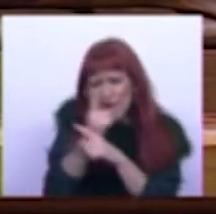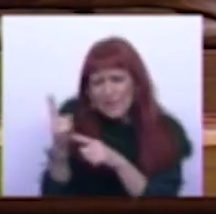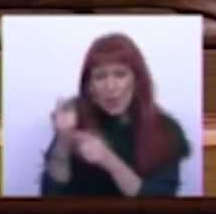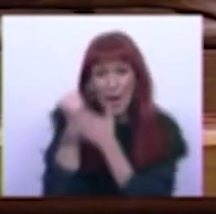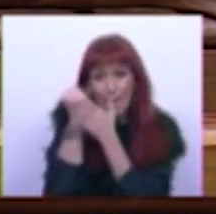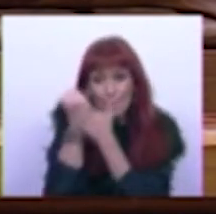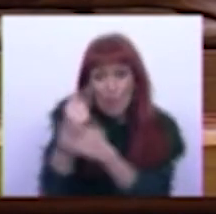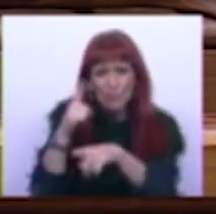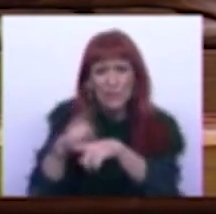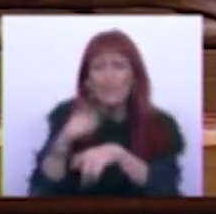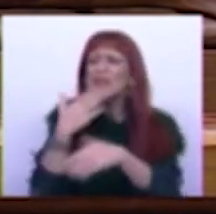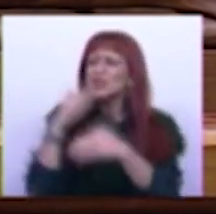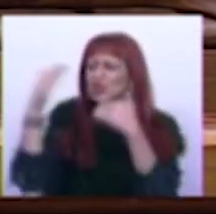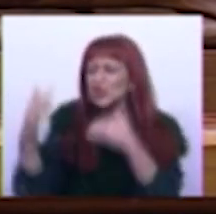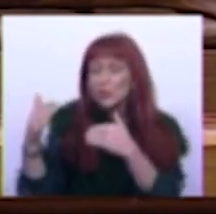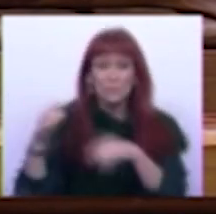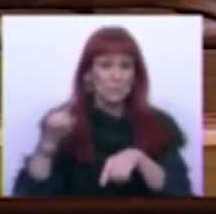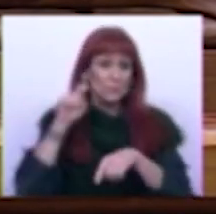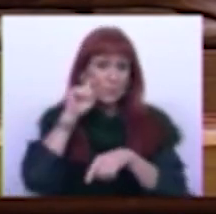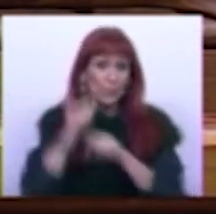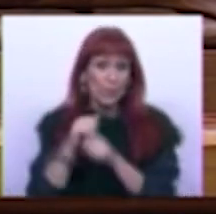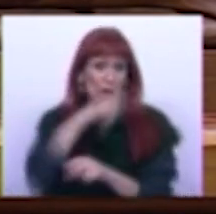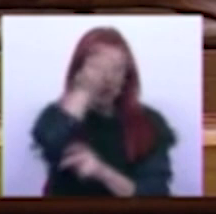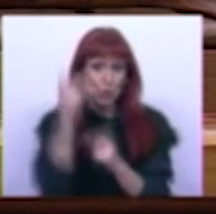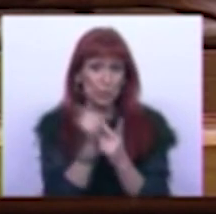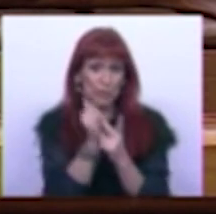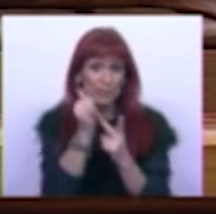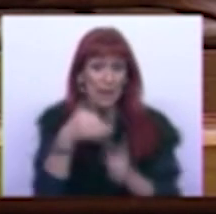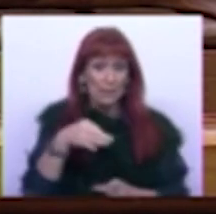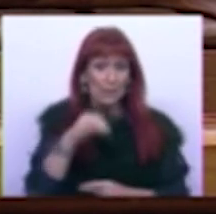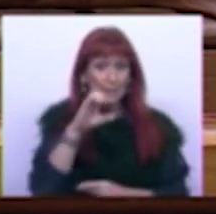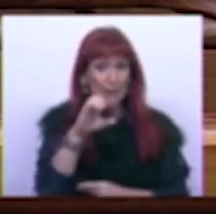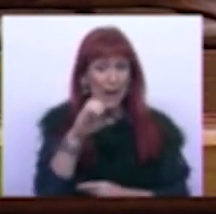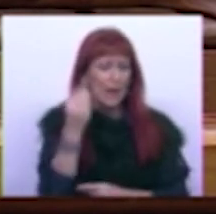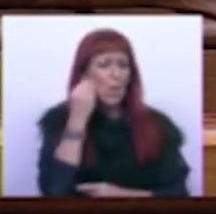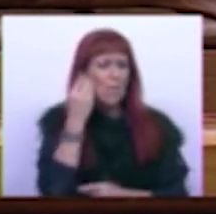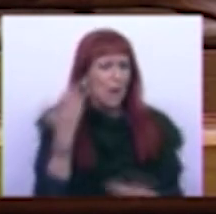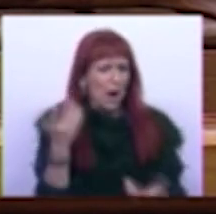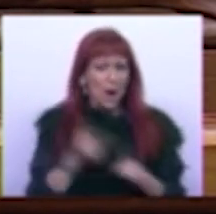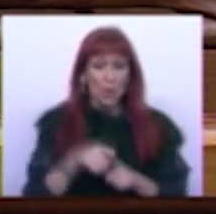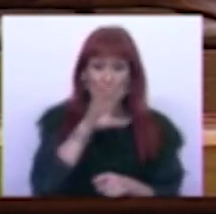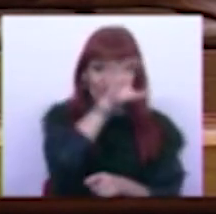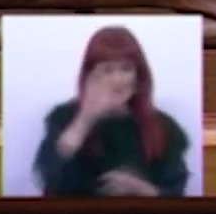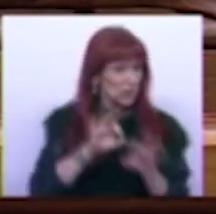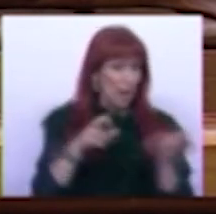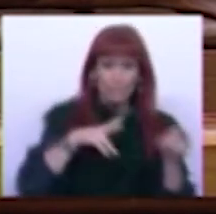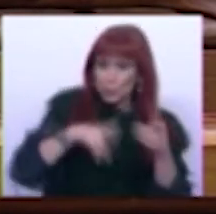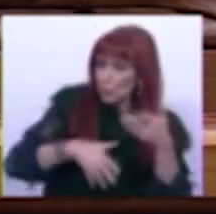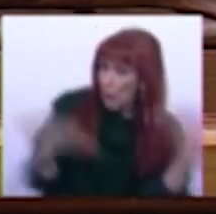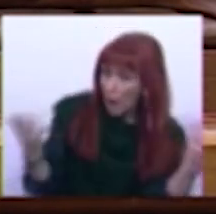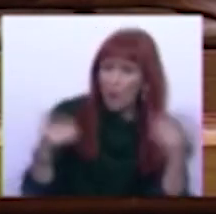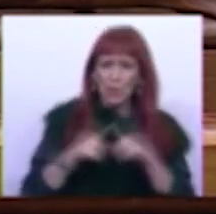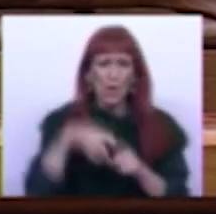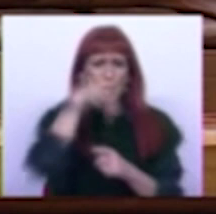apoio temporário ao abrigo do segundo pilar da PAC, de forma a que países como Portugal,